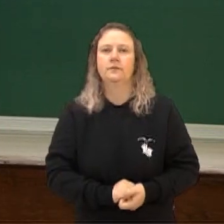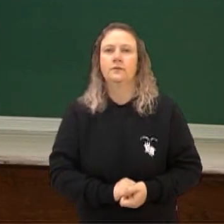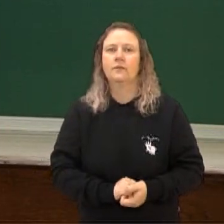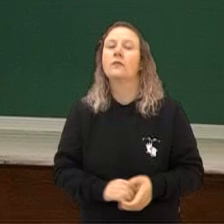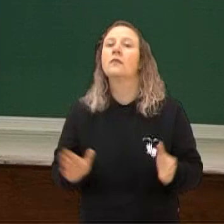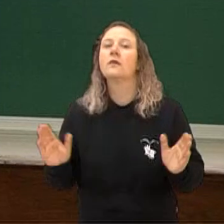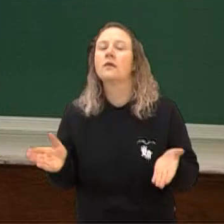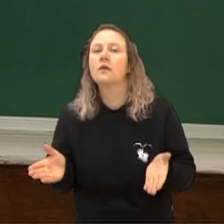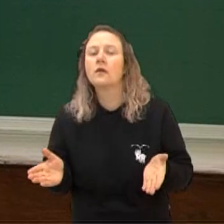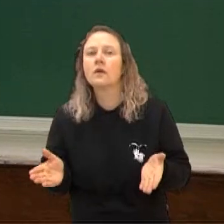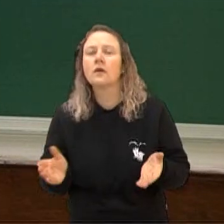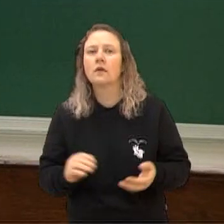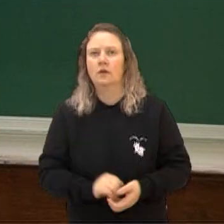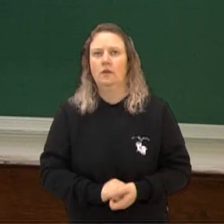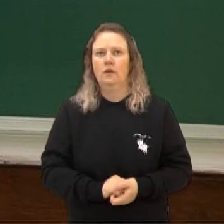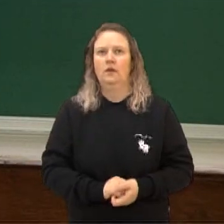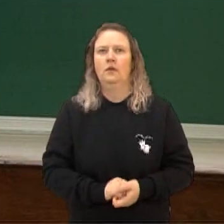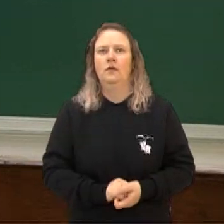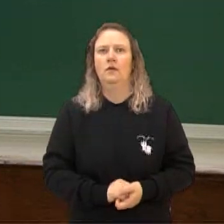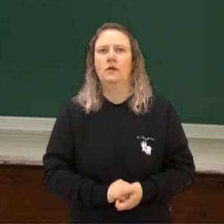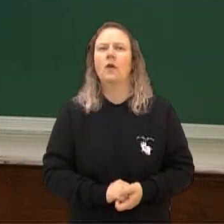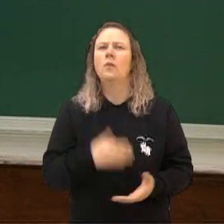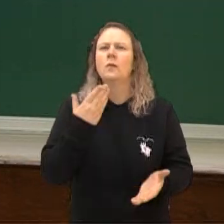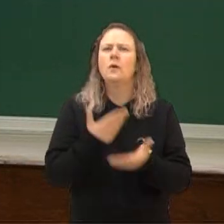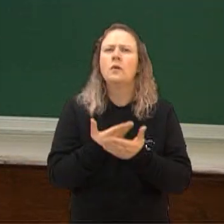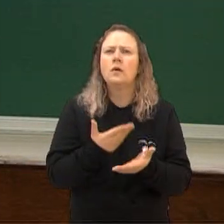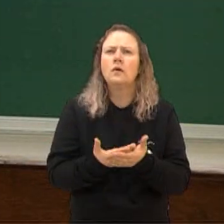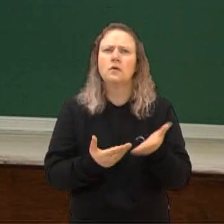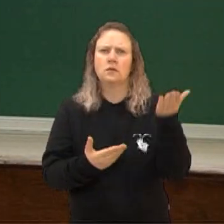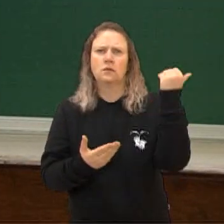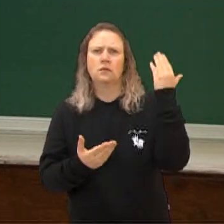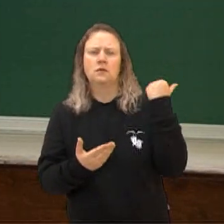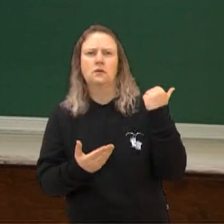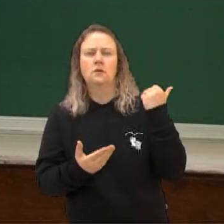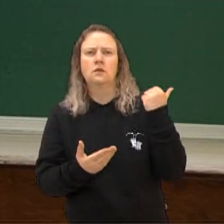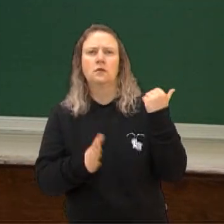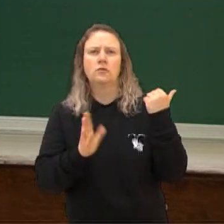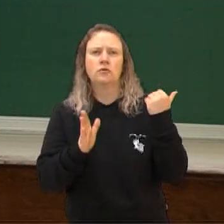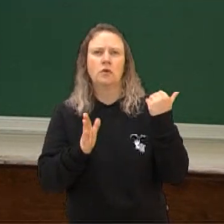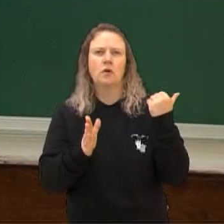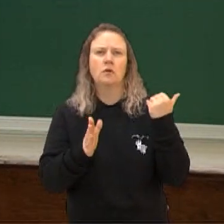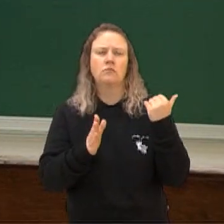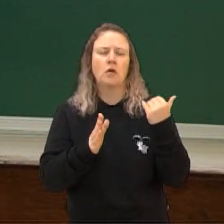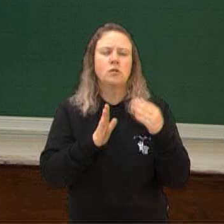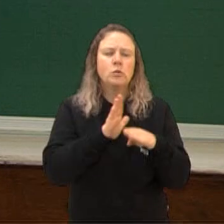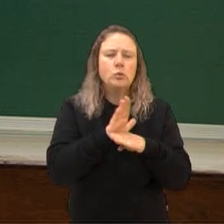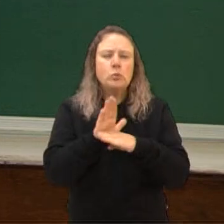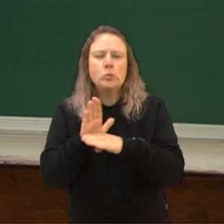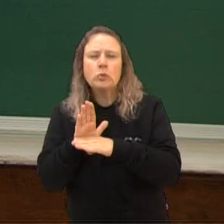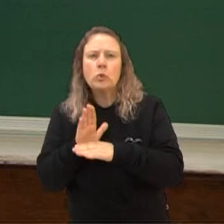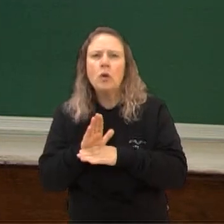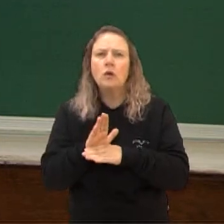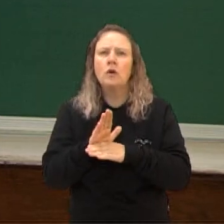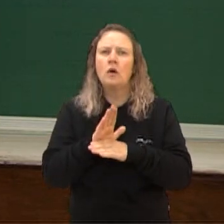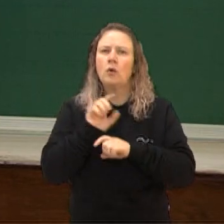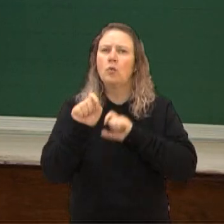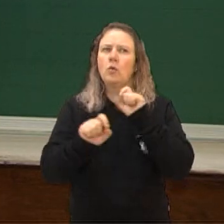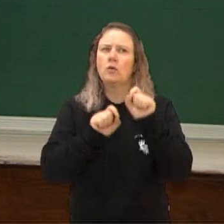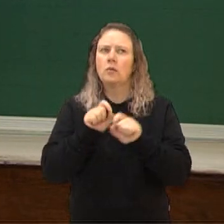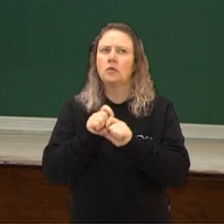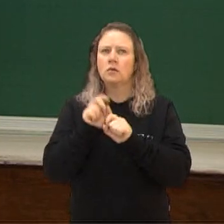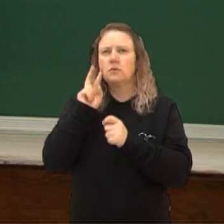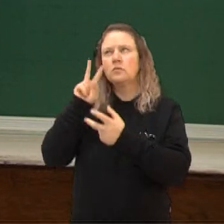tive com vocês algumas aulas atrás, eu dei algumas dicas de algumas questões que você consegue,